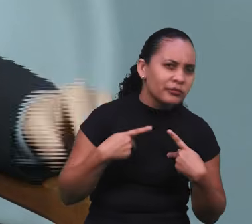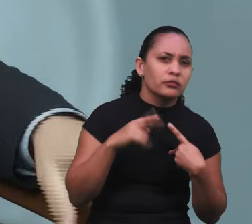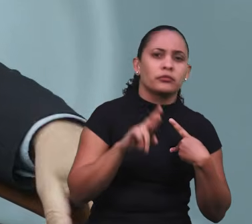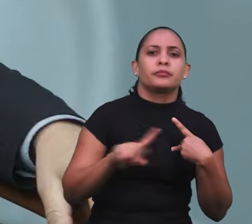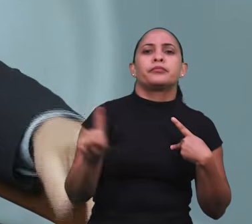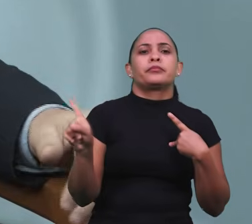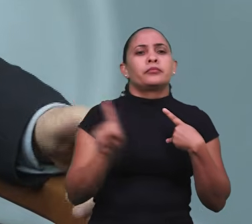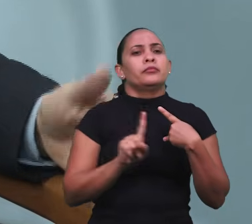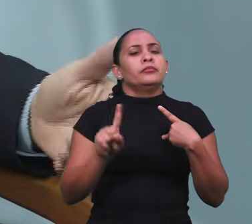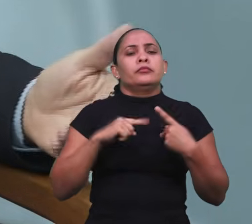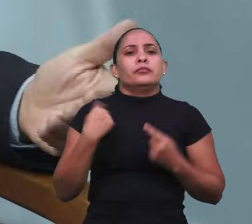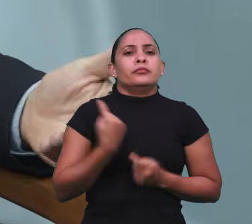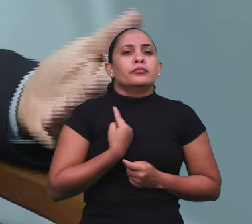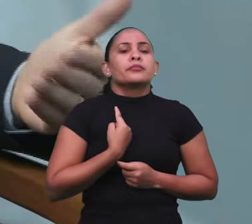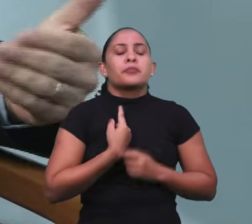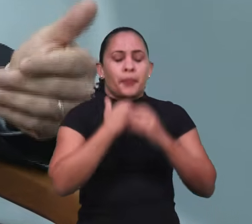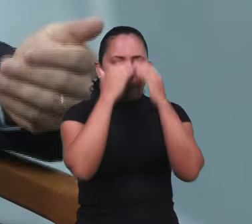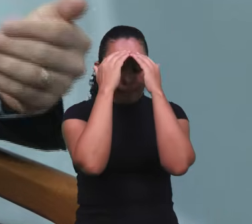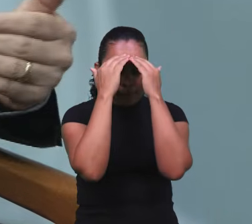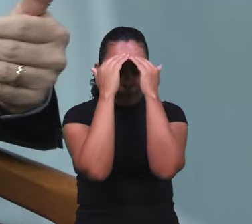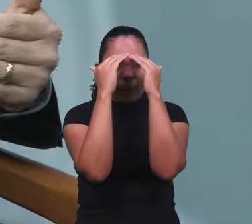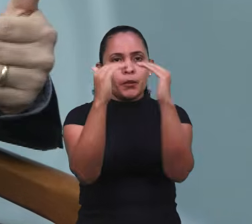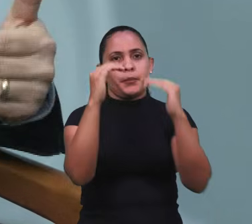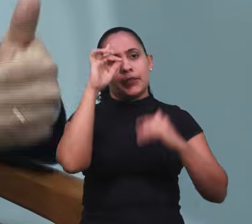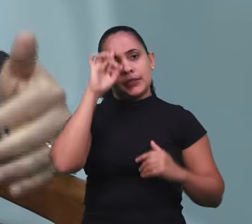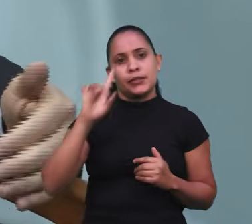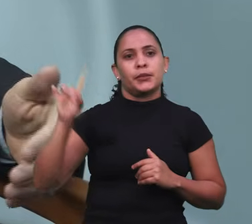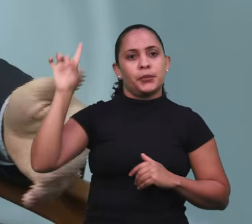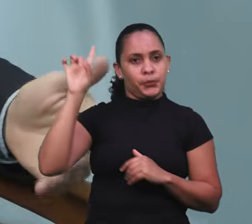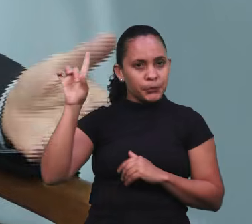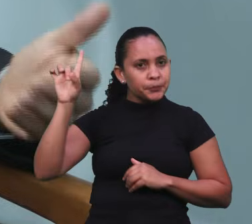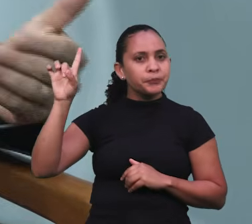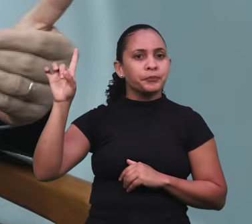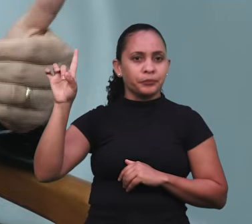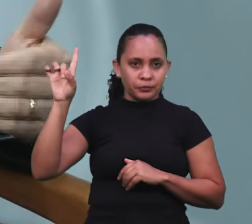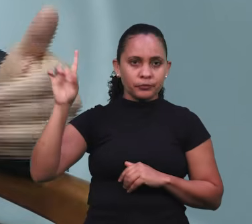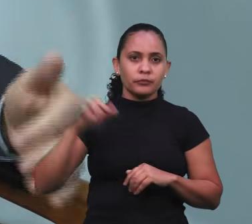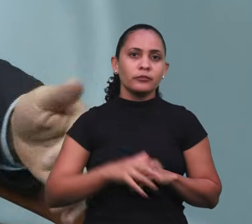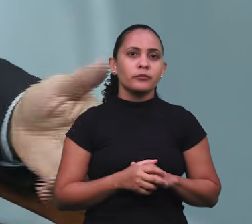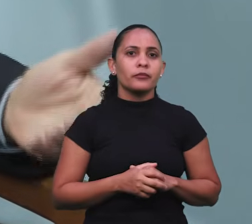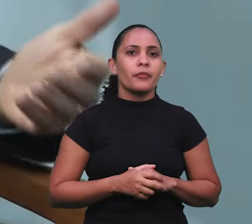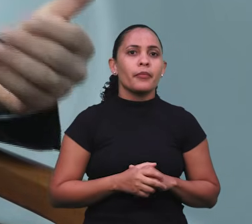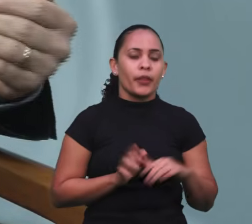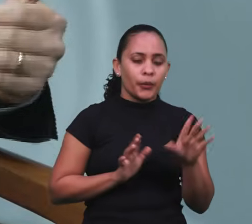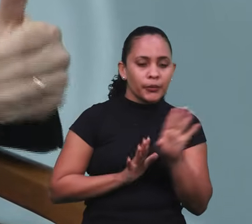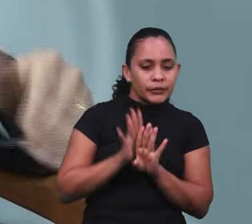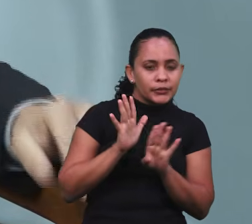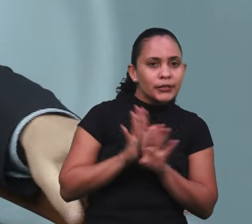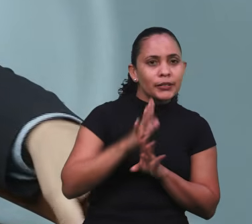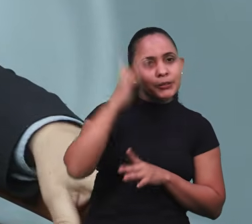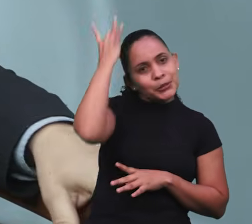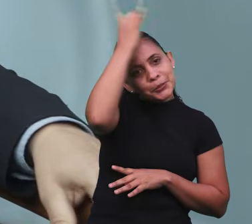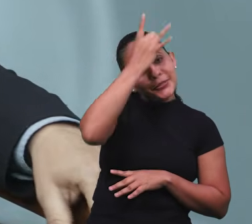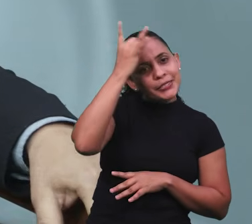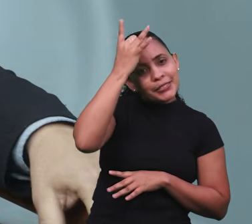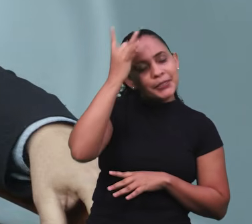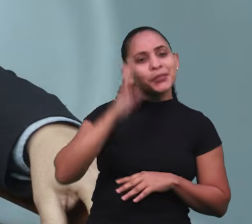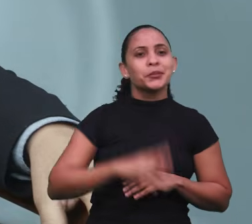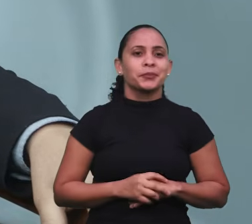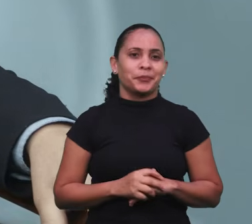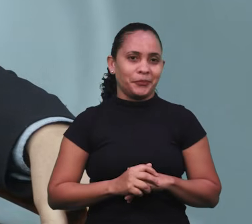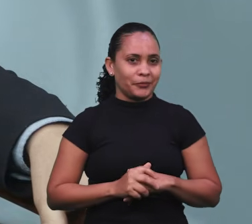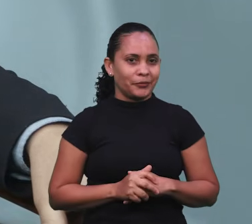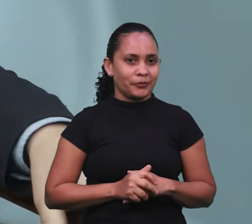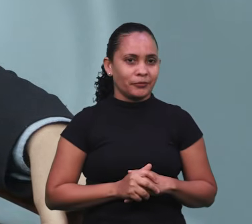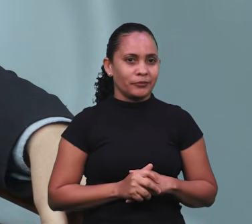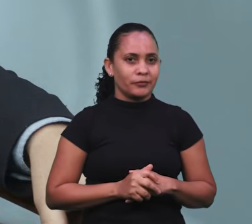nosso, mas sim aquilo que nós estamos obedecendo à ordenança do Senhor, à revelação do Senhor, à orientação do Espírito Santo do Senhor.